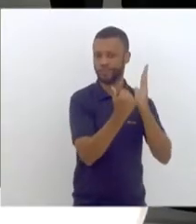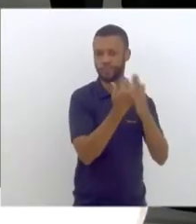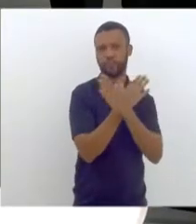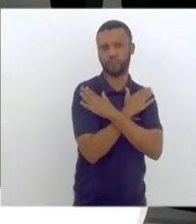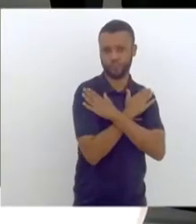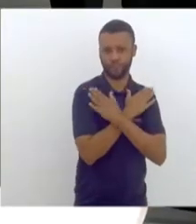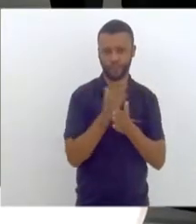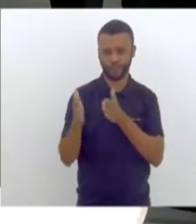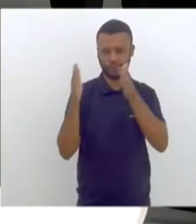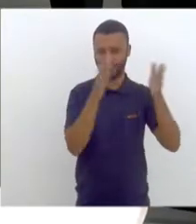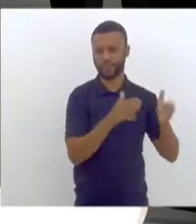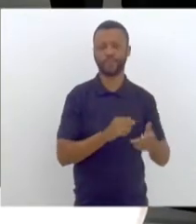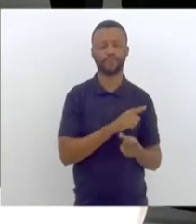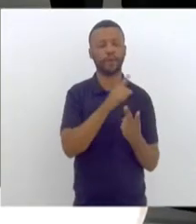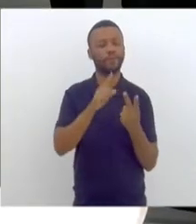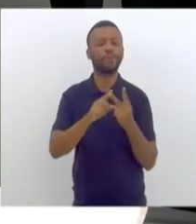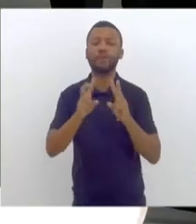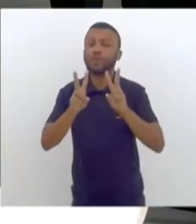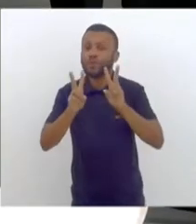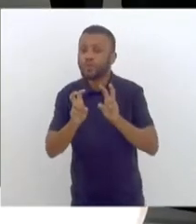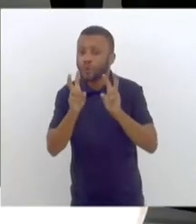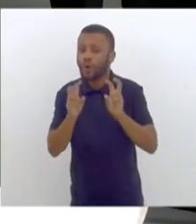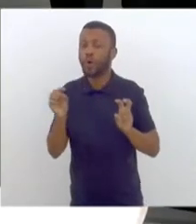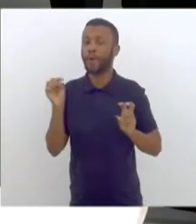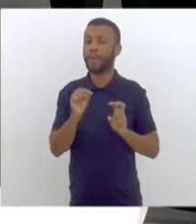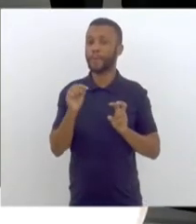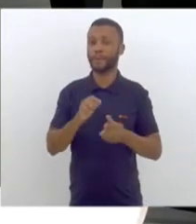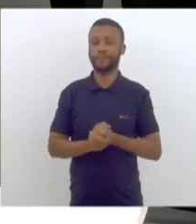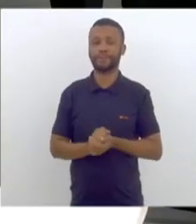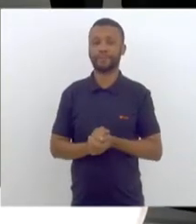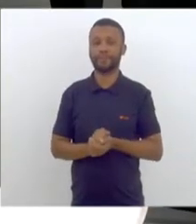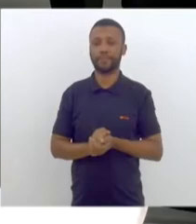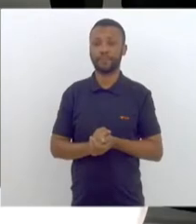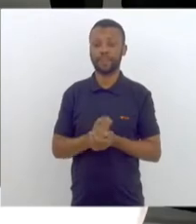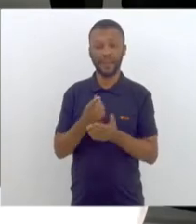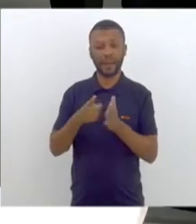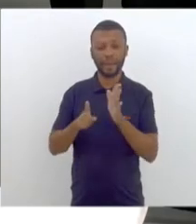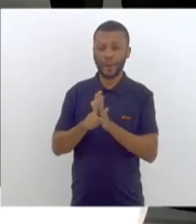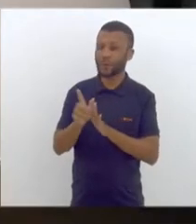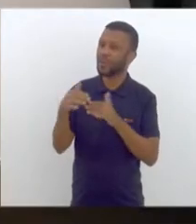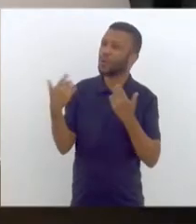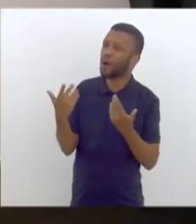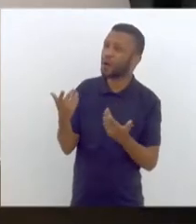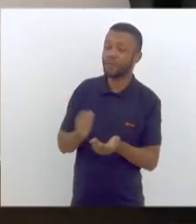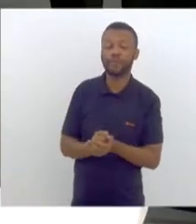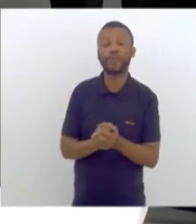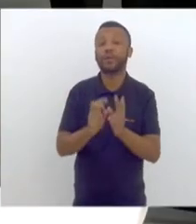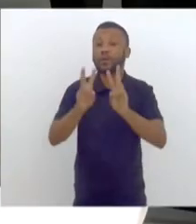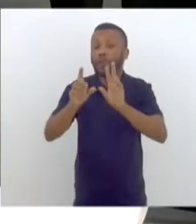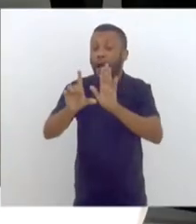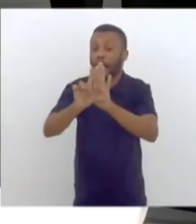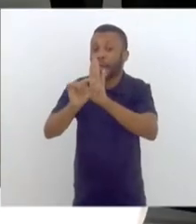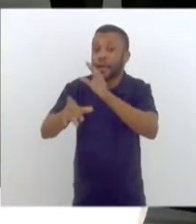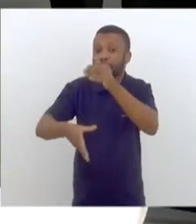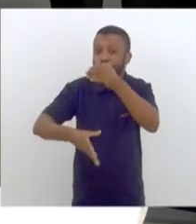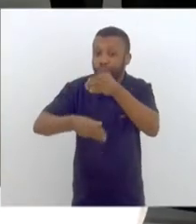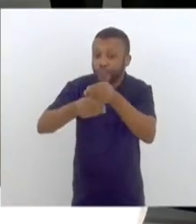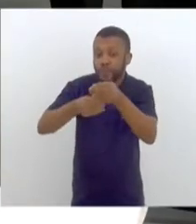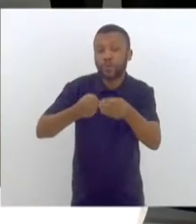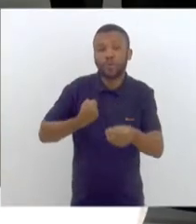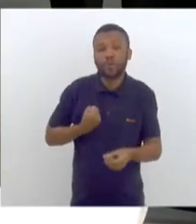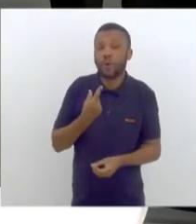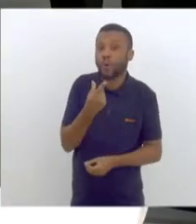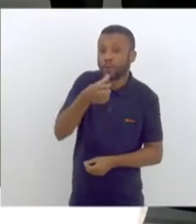com relação a segunda pergunta lei complementar 194